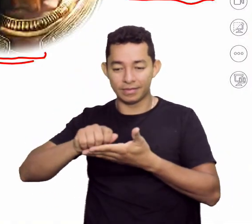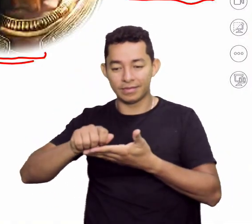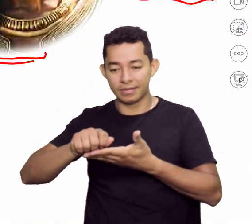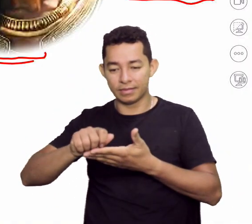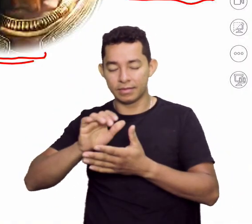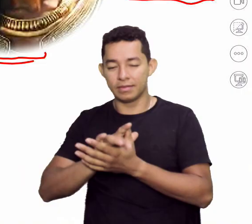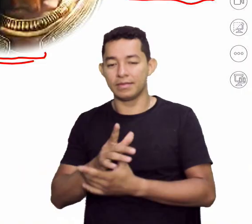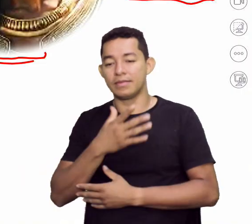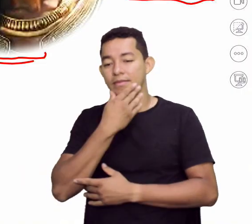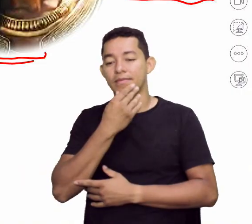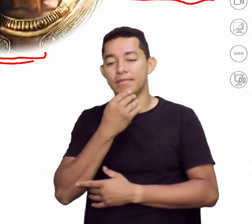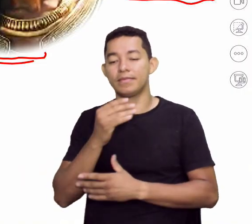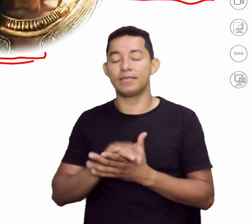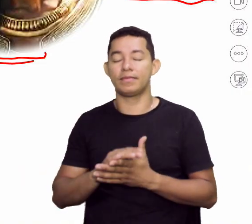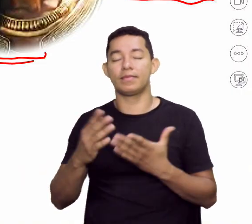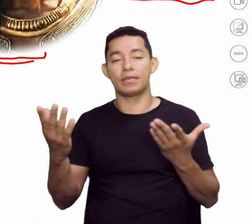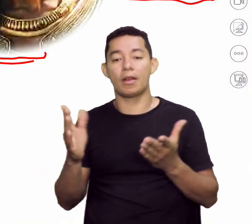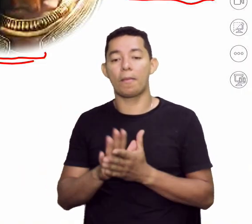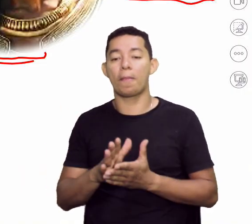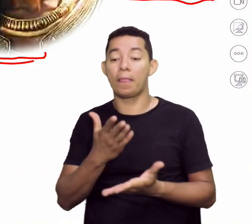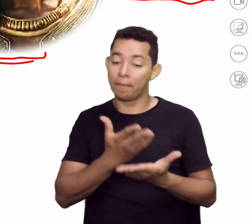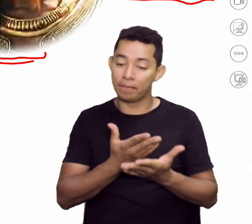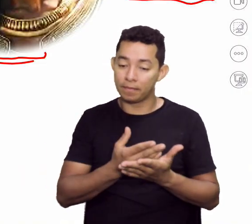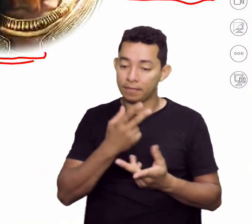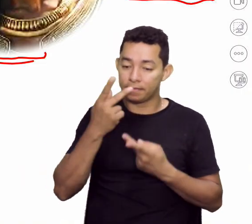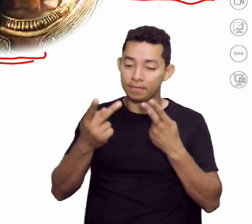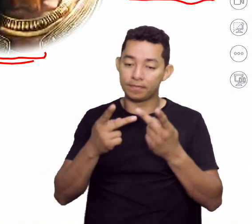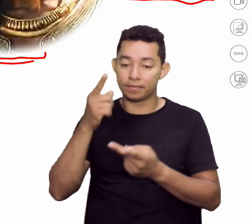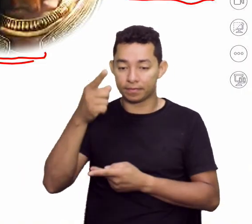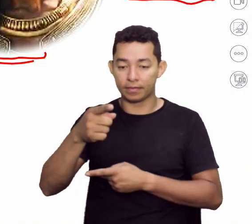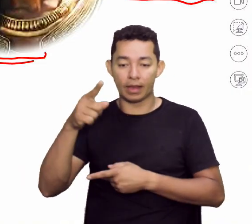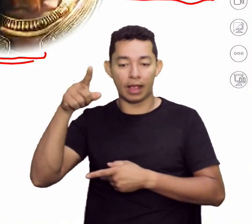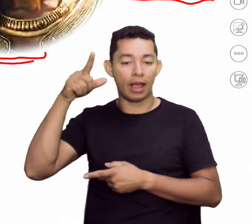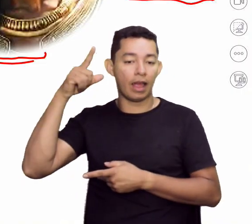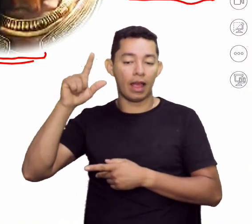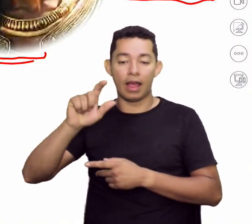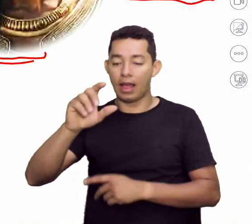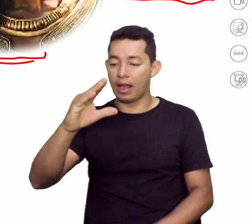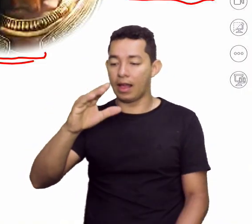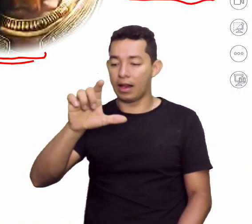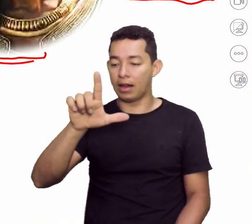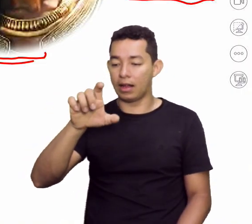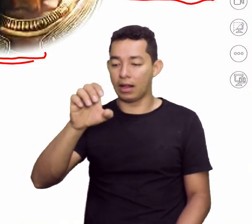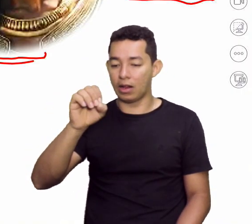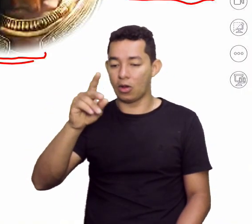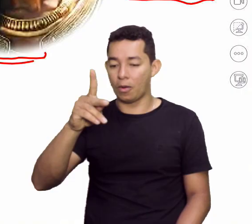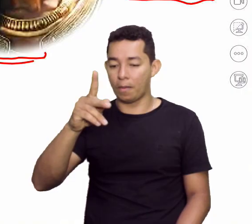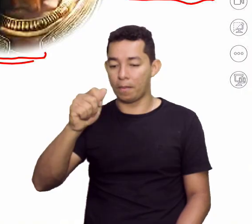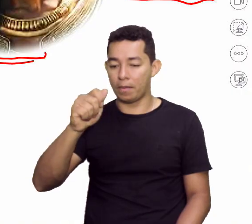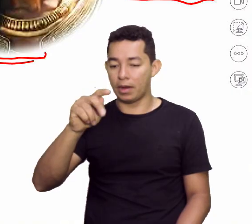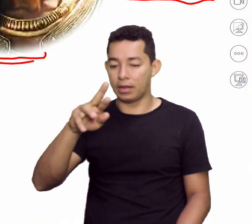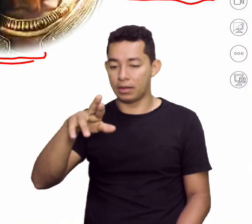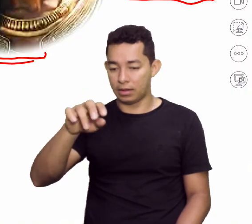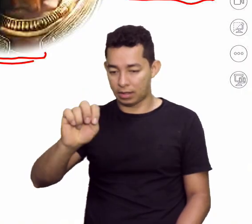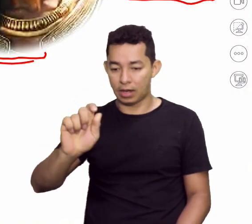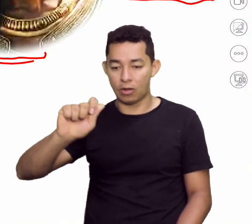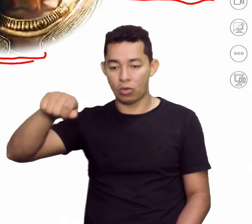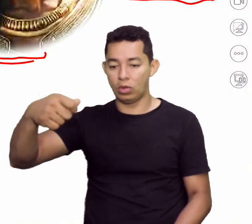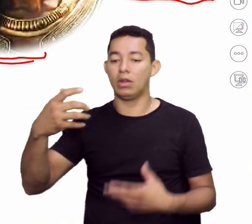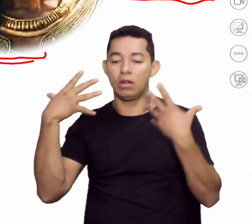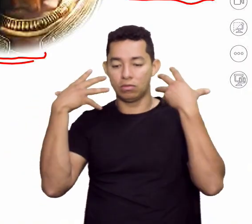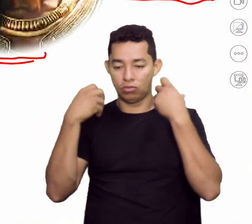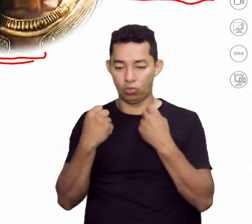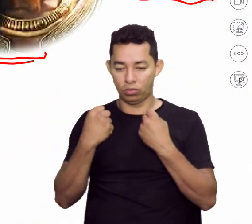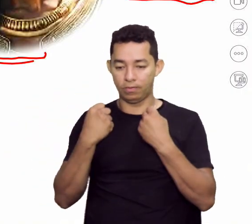melhor, tá? Durante a aula eu vou falando sobre ela. Cleópatra, a Cleo, né? Muito... Olha só